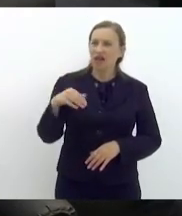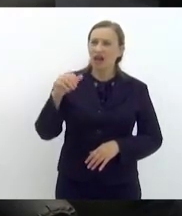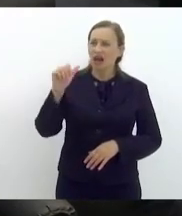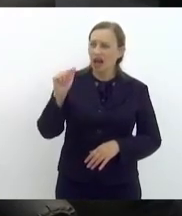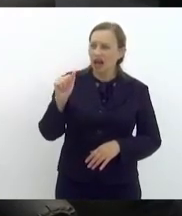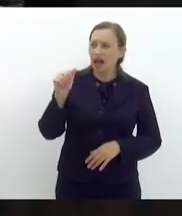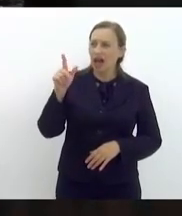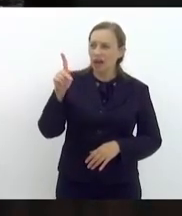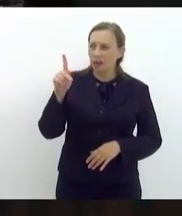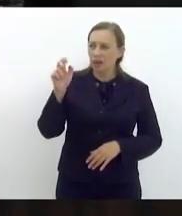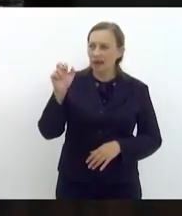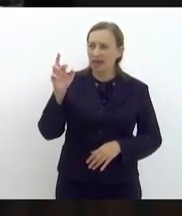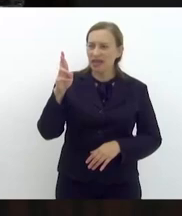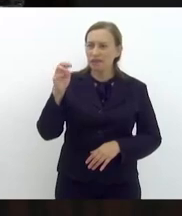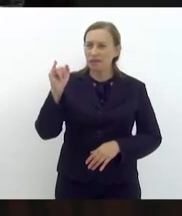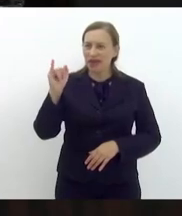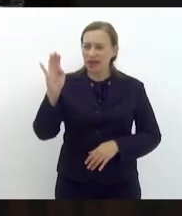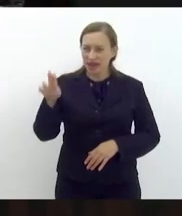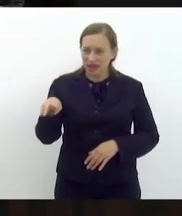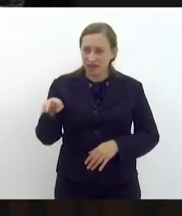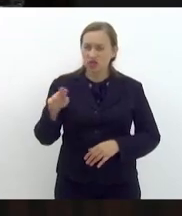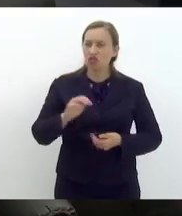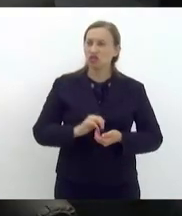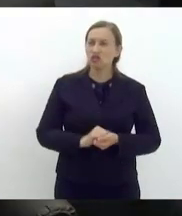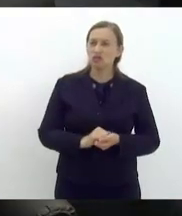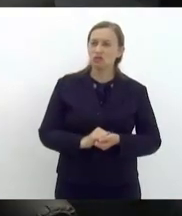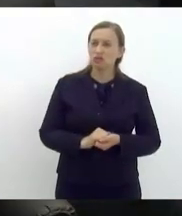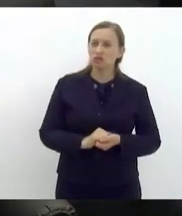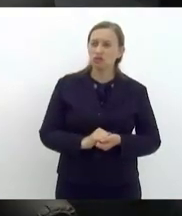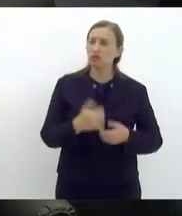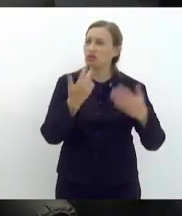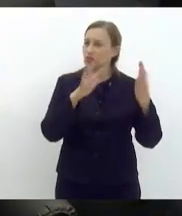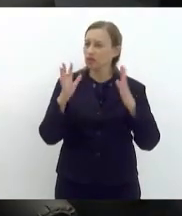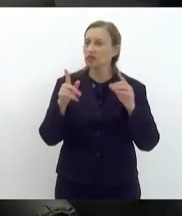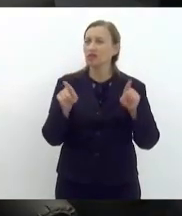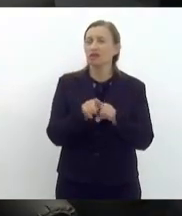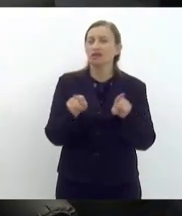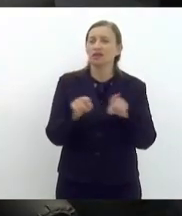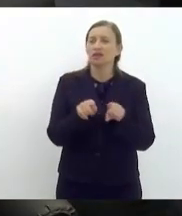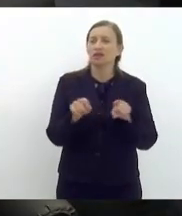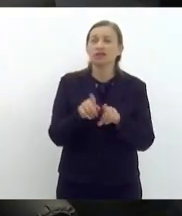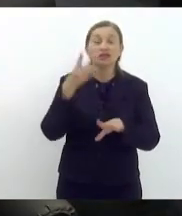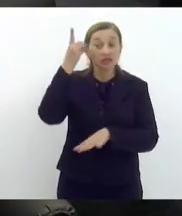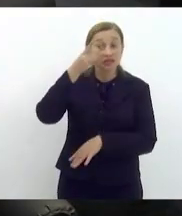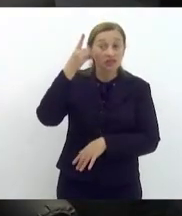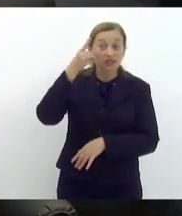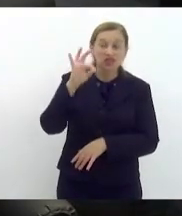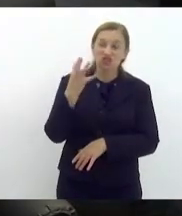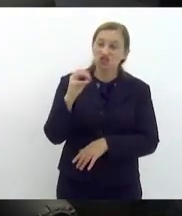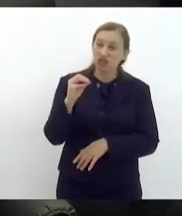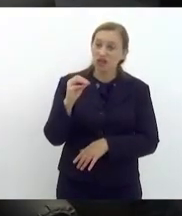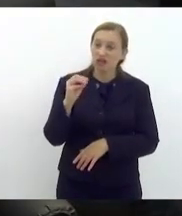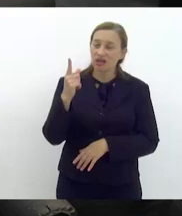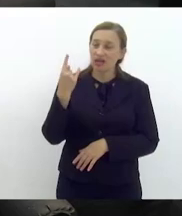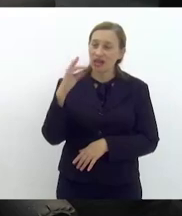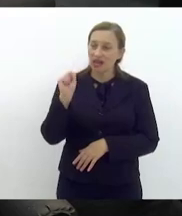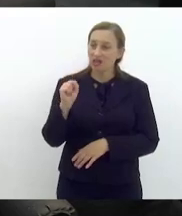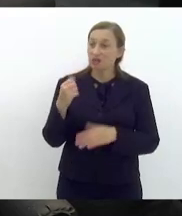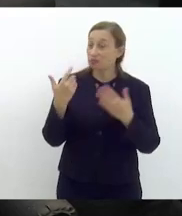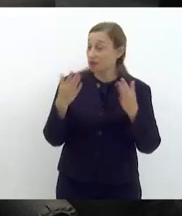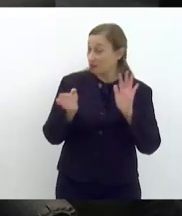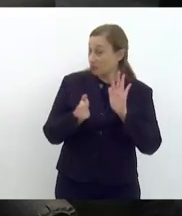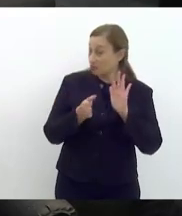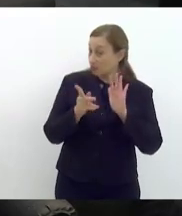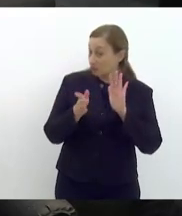Sumidouro, Pelizo, pode falar, deputado. Quero parabenizar também o deputado Tiago Galhaço pela proposta, muito